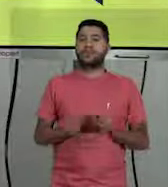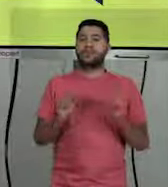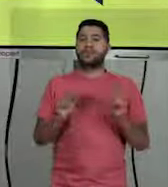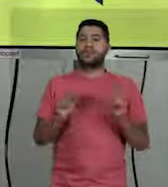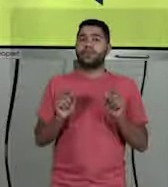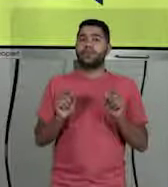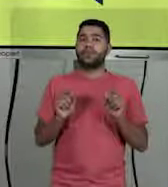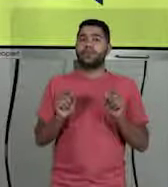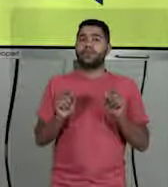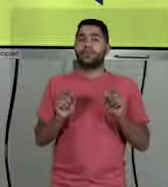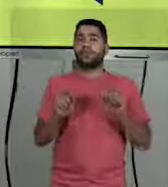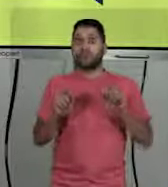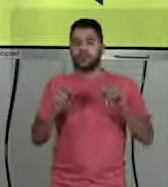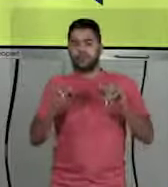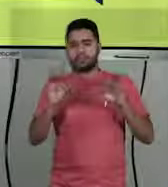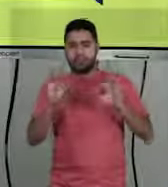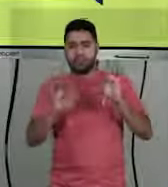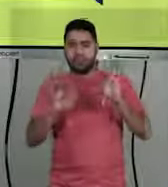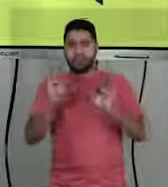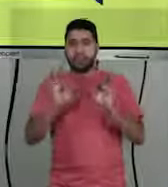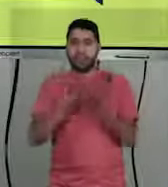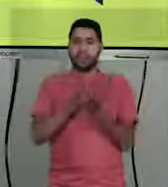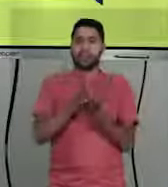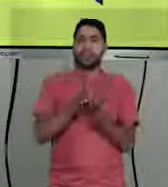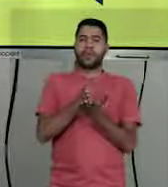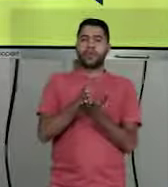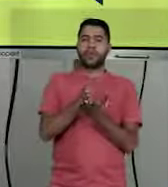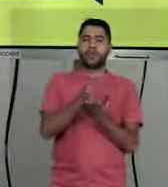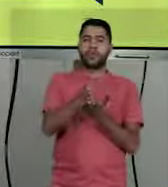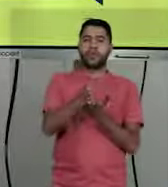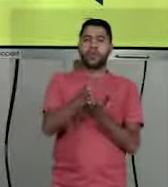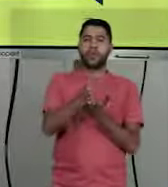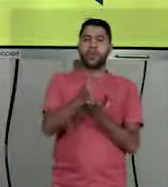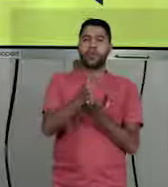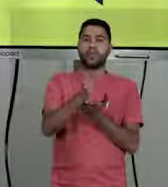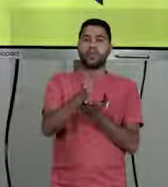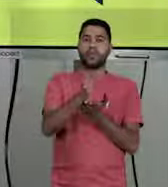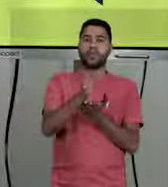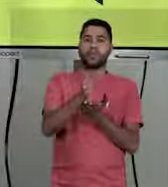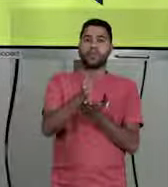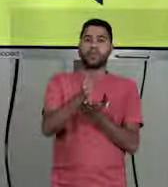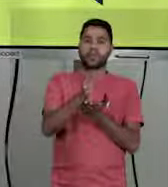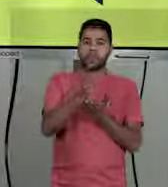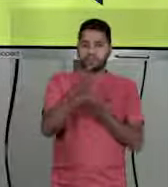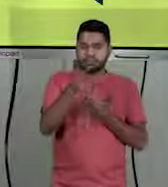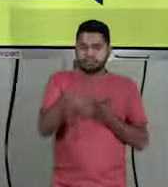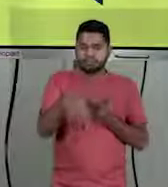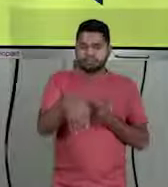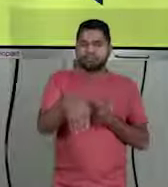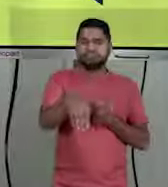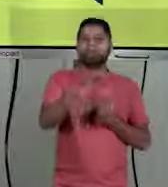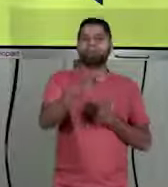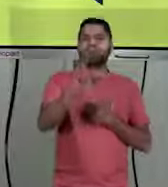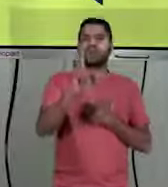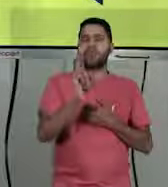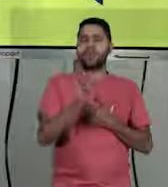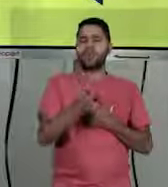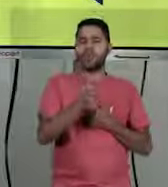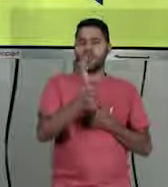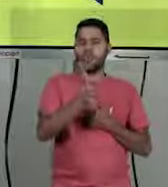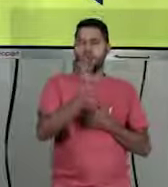um movimento ordenado, ou seja, tem um sentido na qual ele sai e vai. Então, ele segue um sentido,